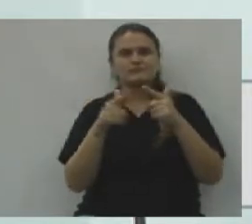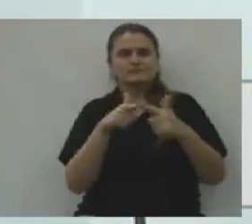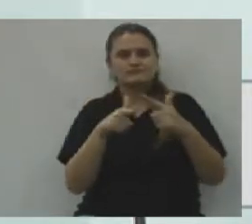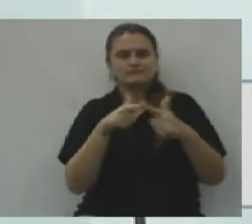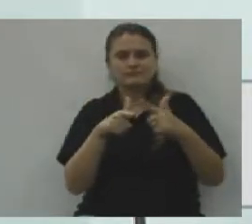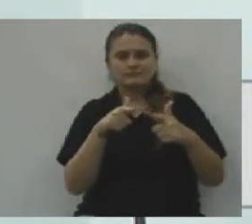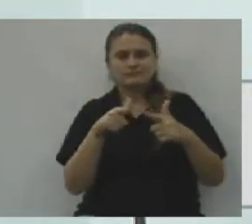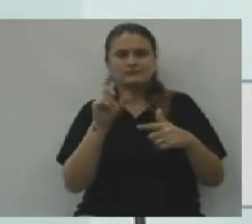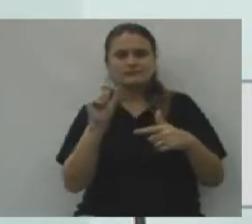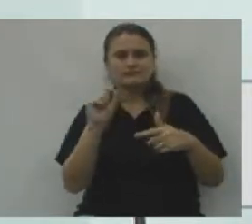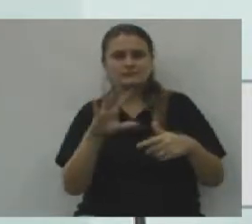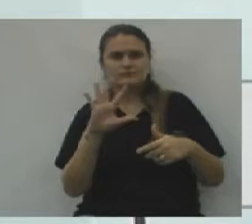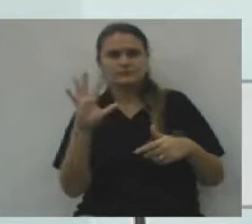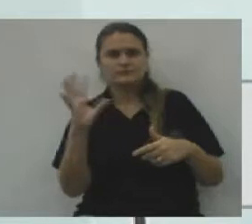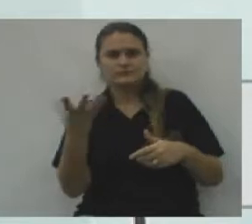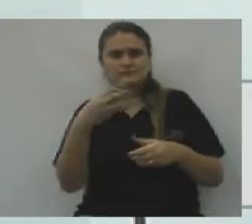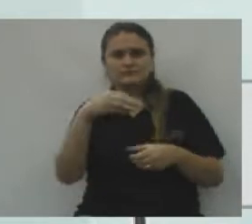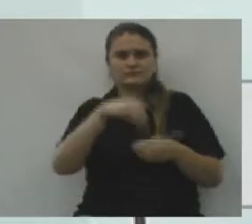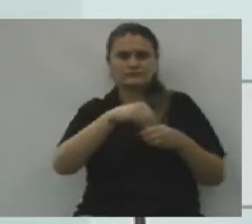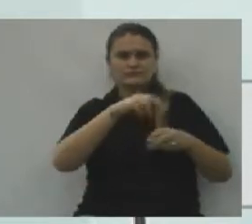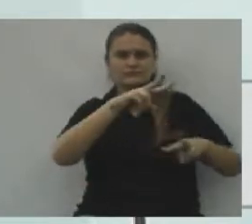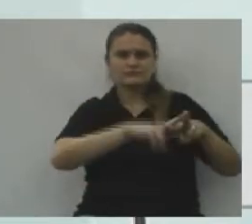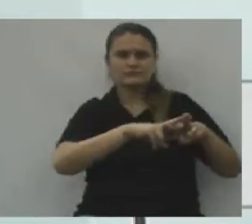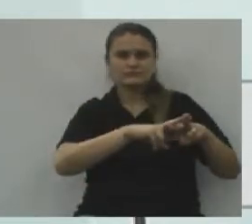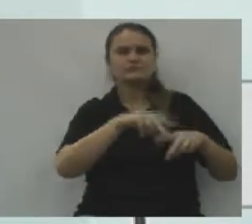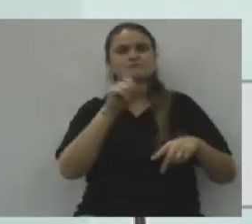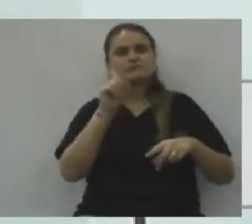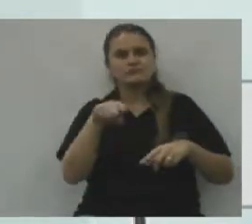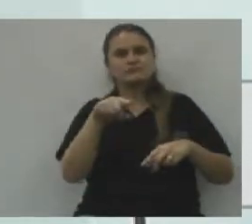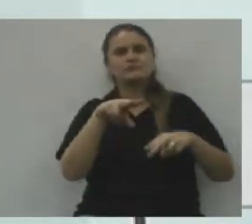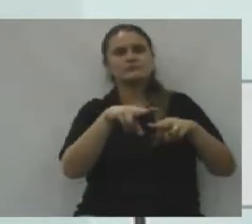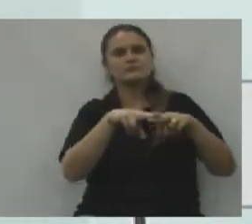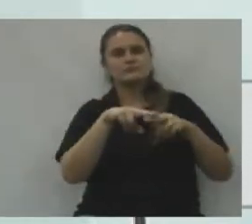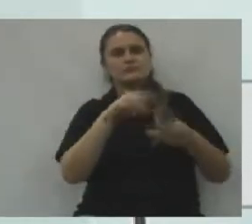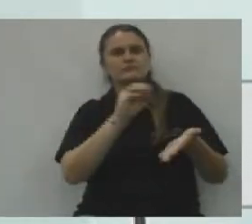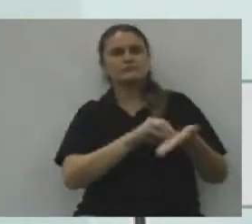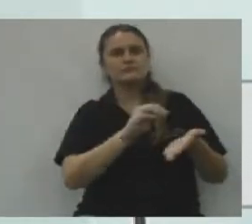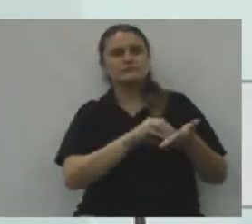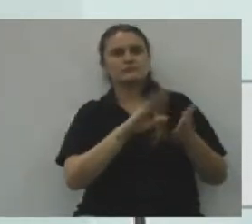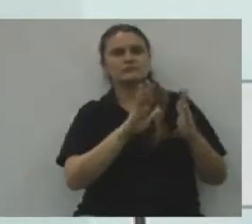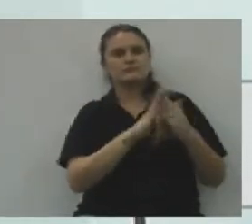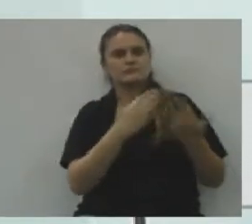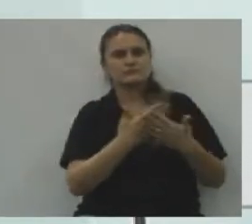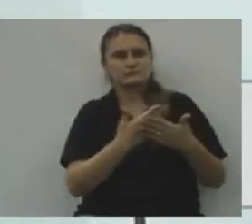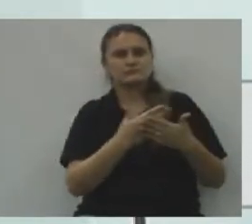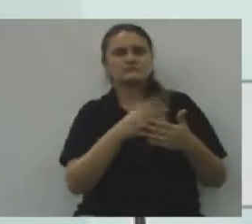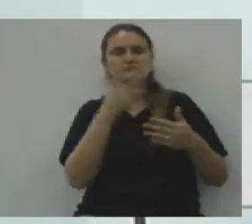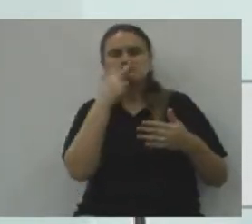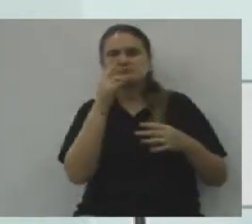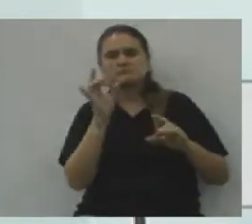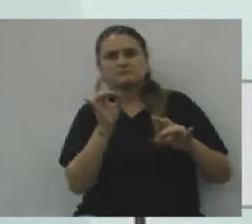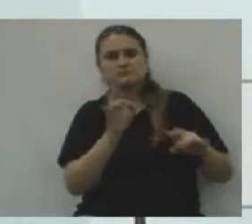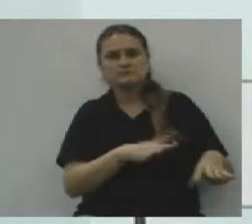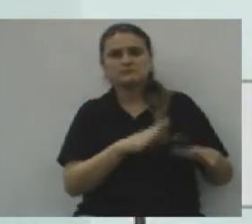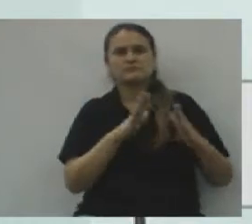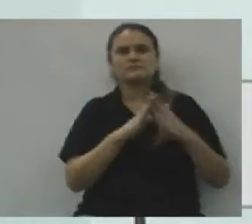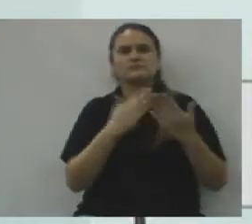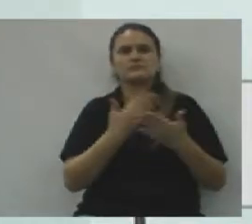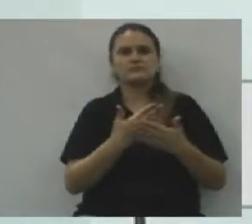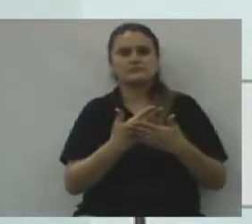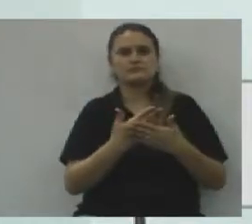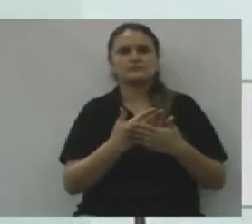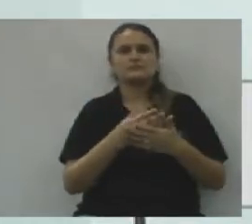graves praticados na pesquisa que foi realizada, foi a ausência da escola em algum momento no decorrer da vida escolar daqueles